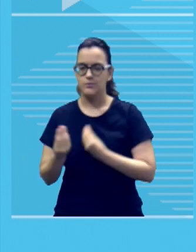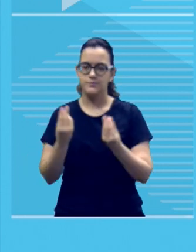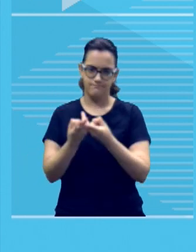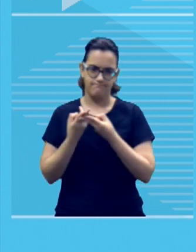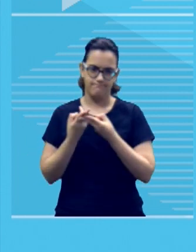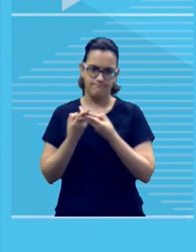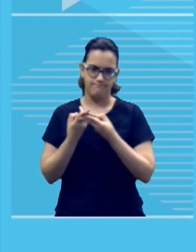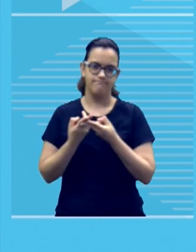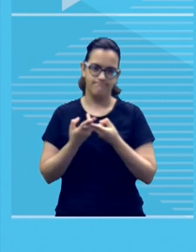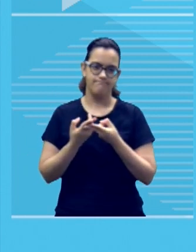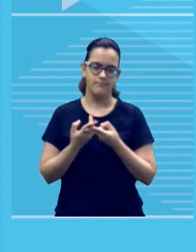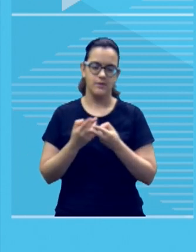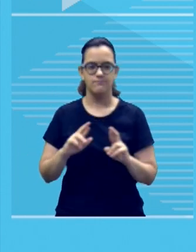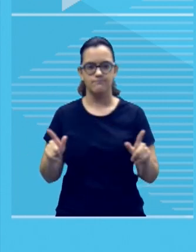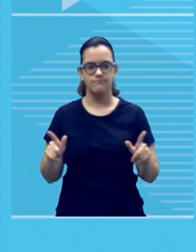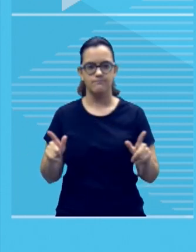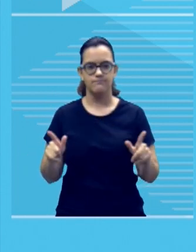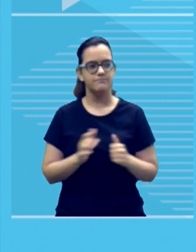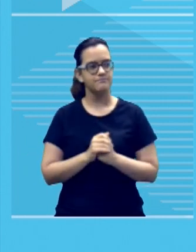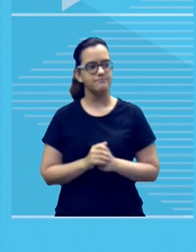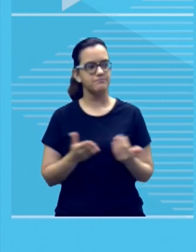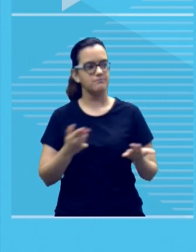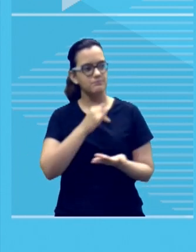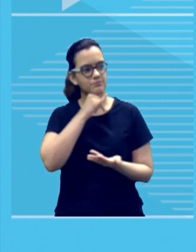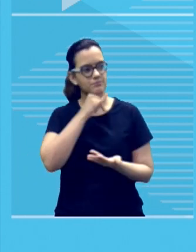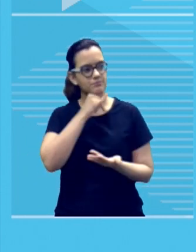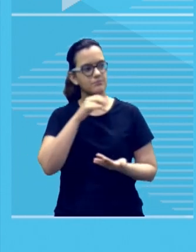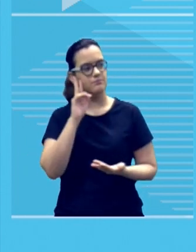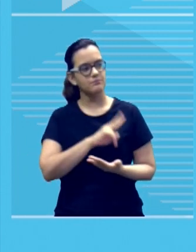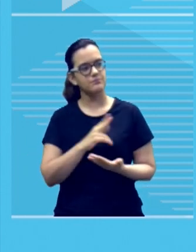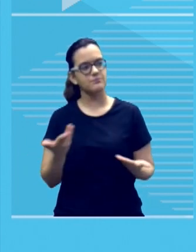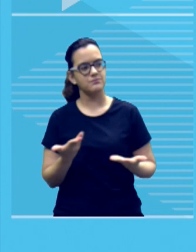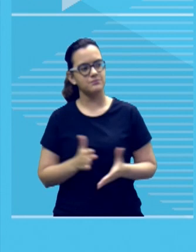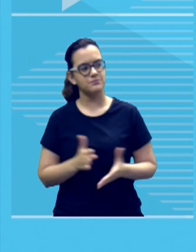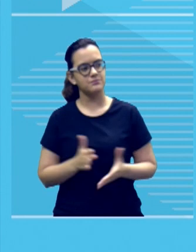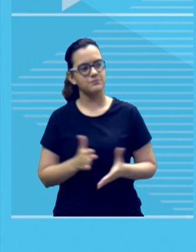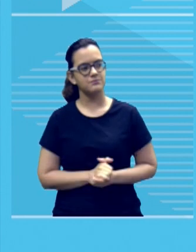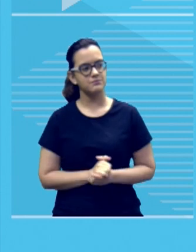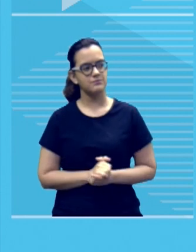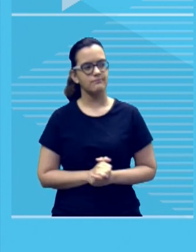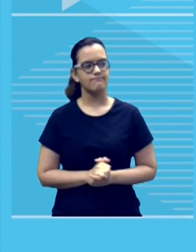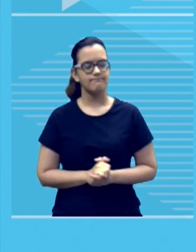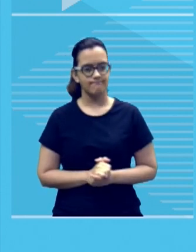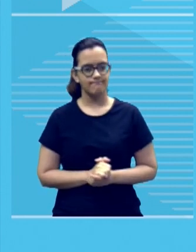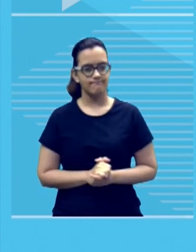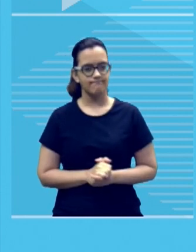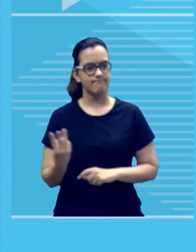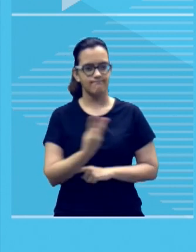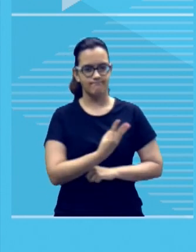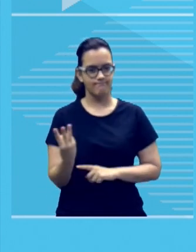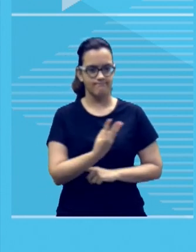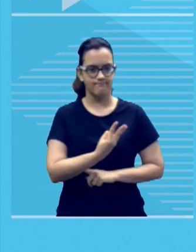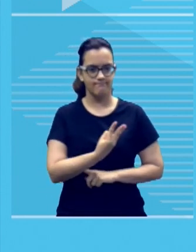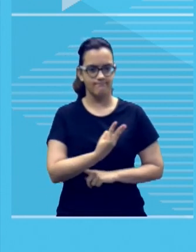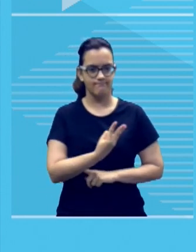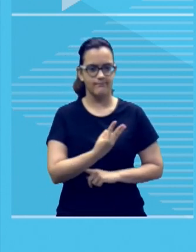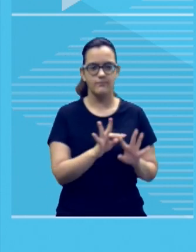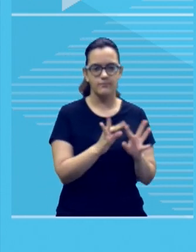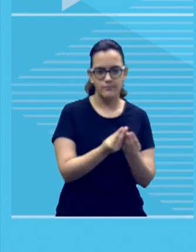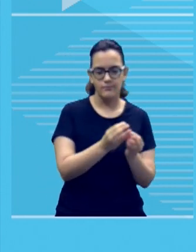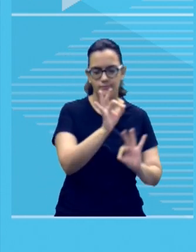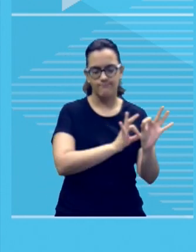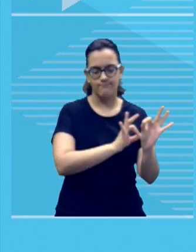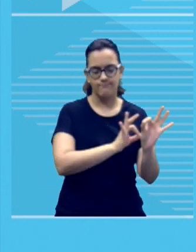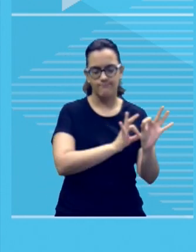a questão 12 compostos representados pelas estruturas Então qual o tipo de